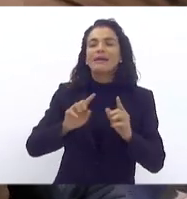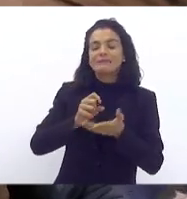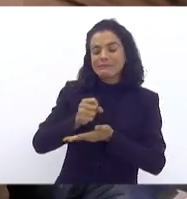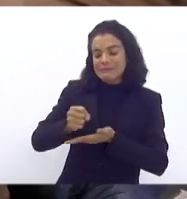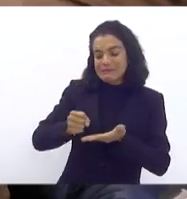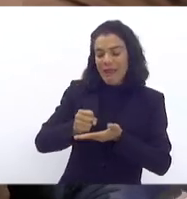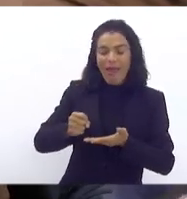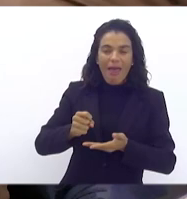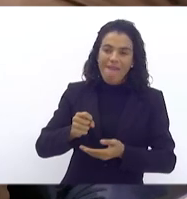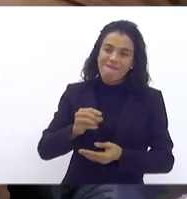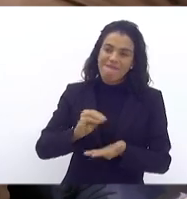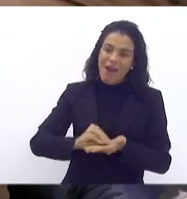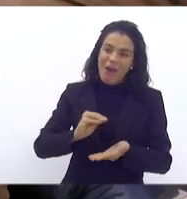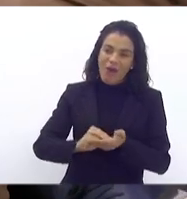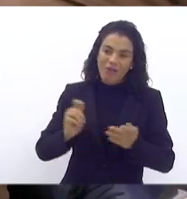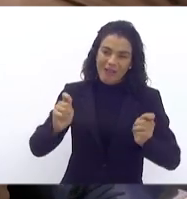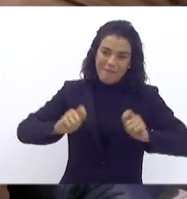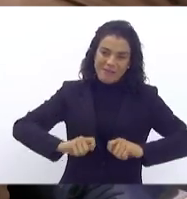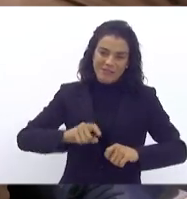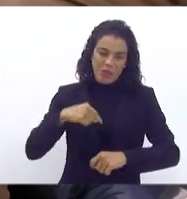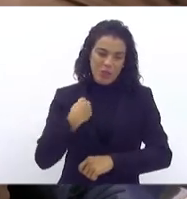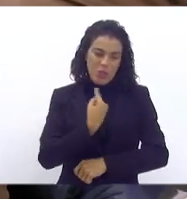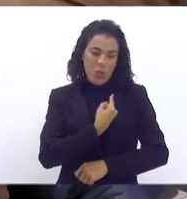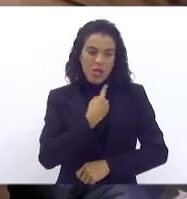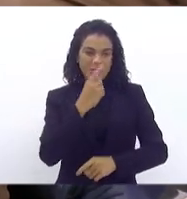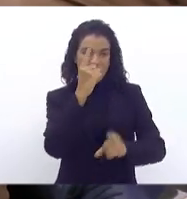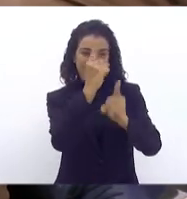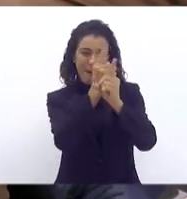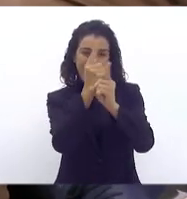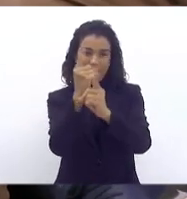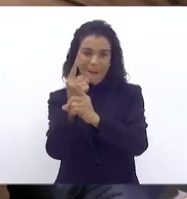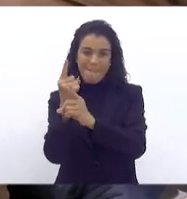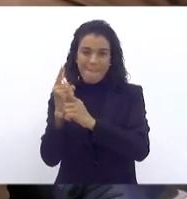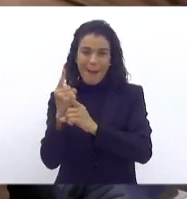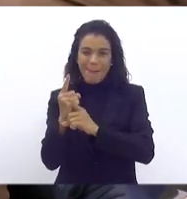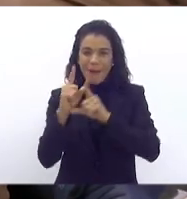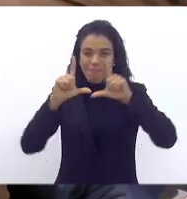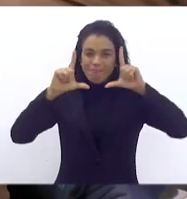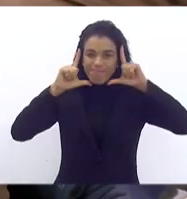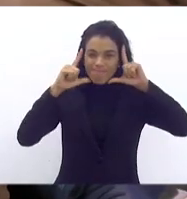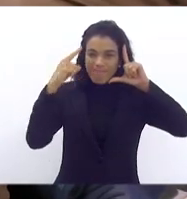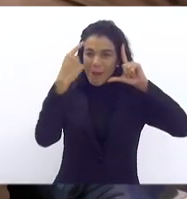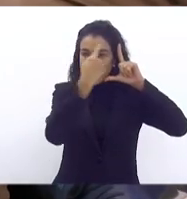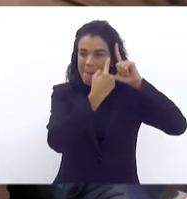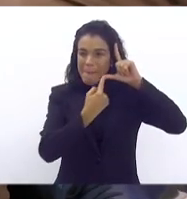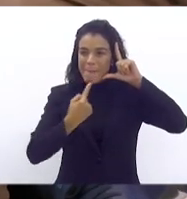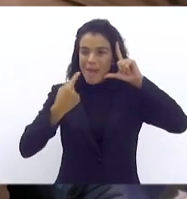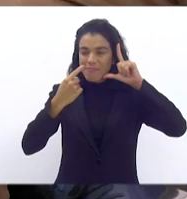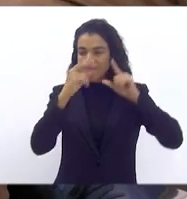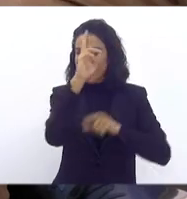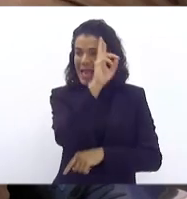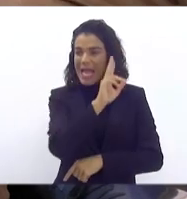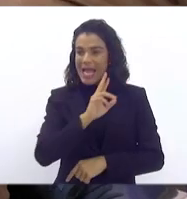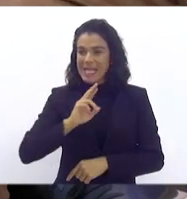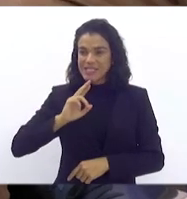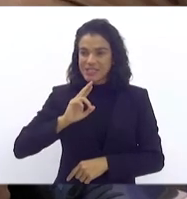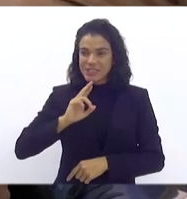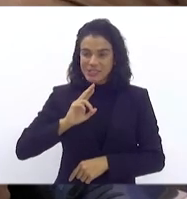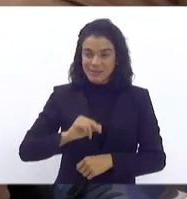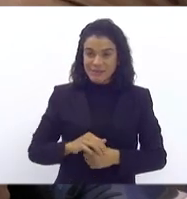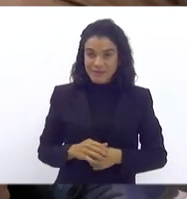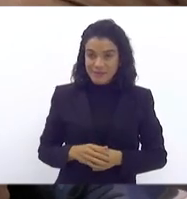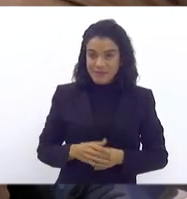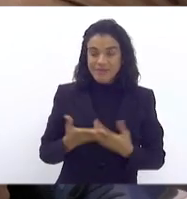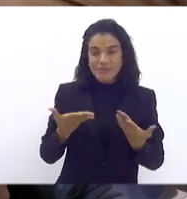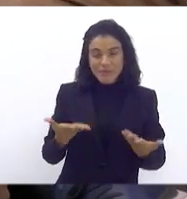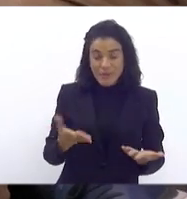incapacidade de reconhecer os traços identificadores daquela etnia então Eh isso é